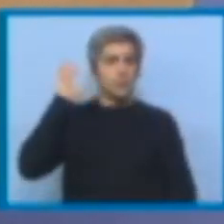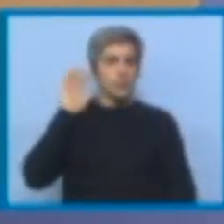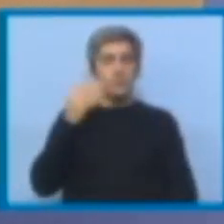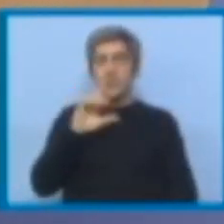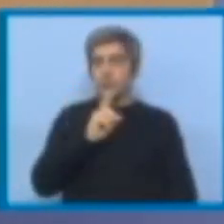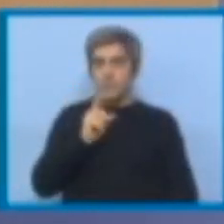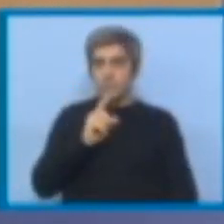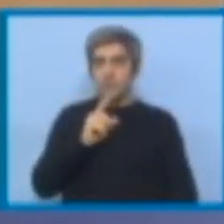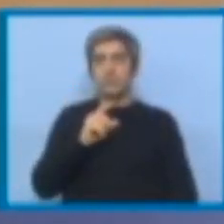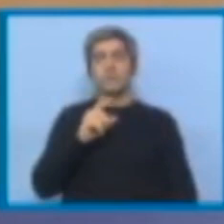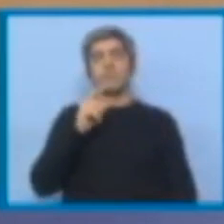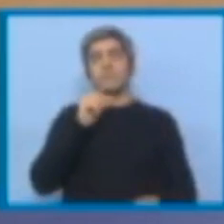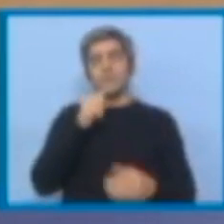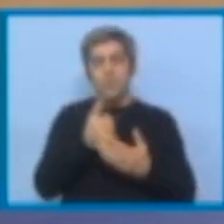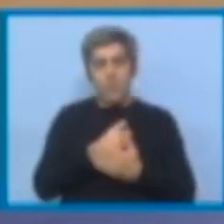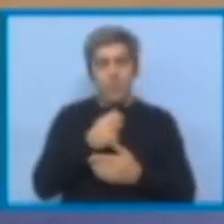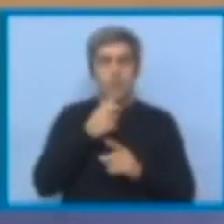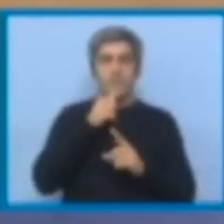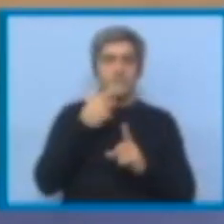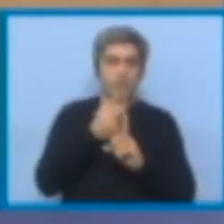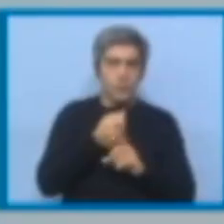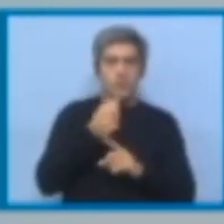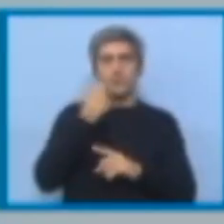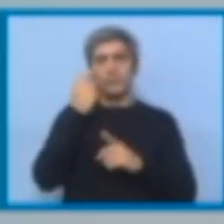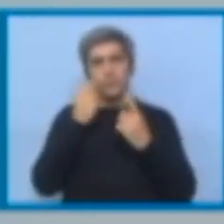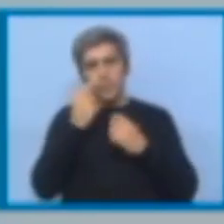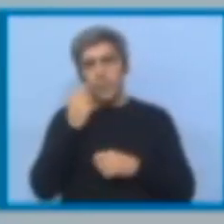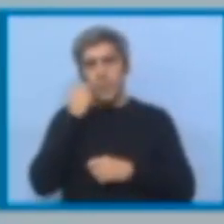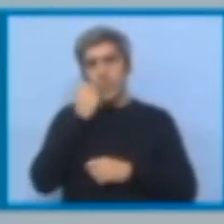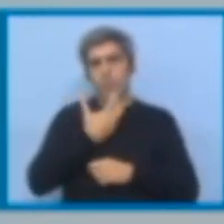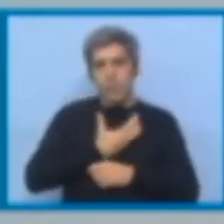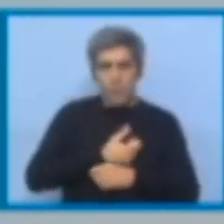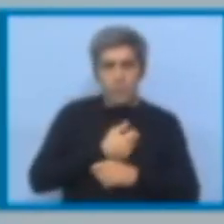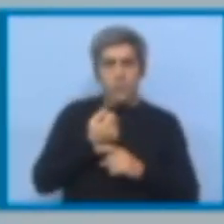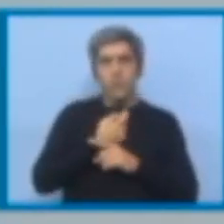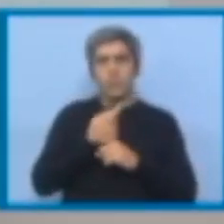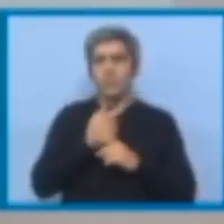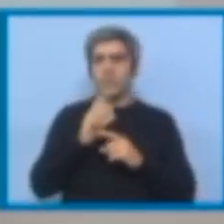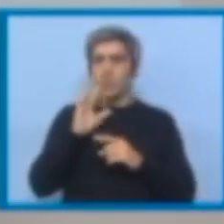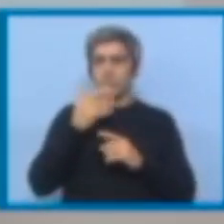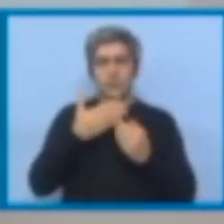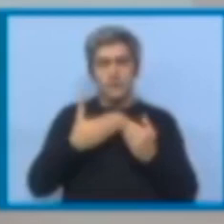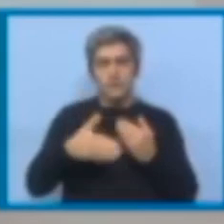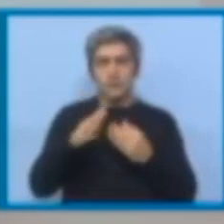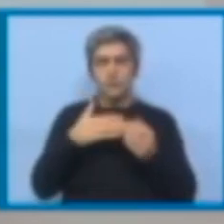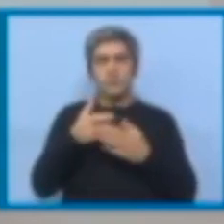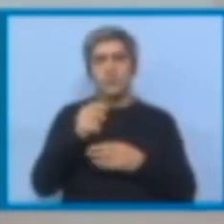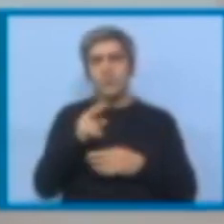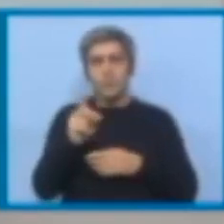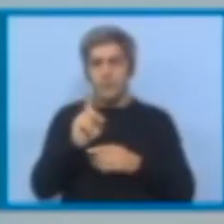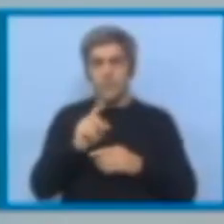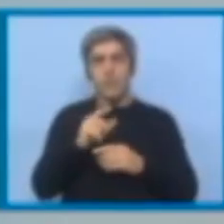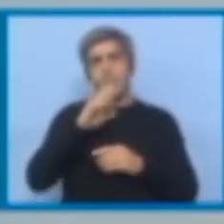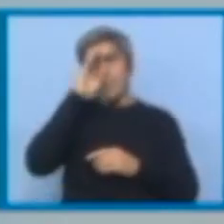A morte, a violência, o choro, a dor daquela gente continua, independentemente de nós mudarmos de canal. E o Papa quis